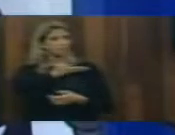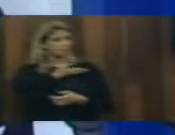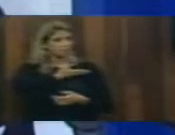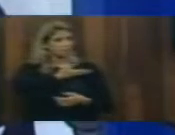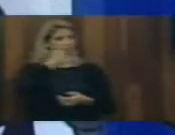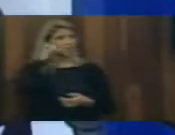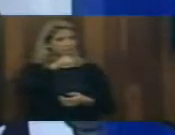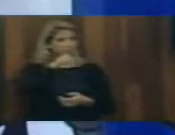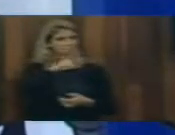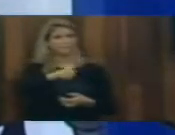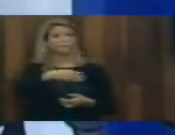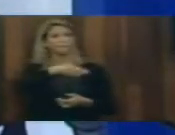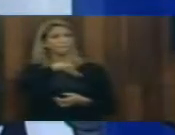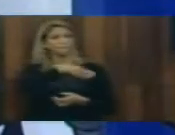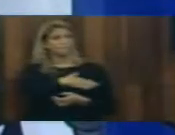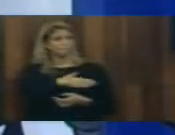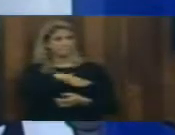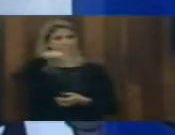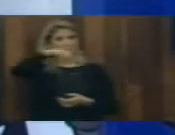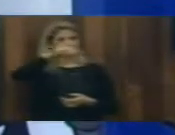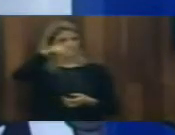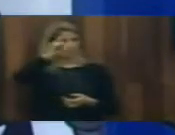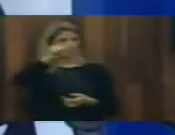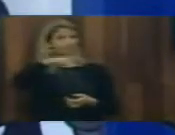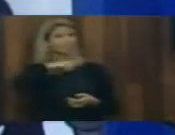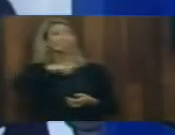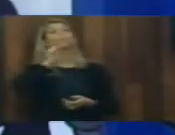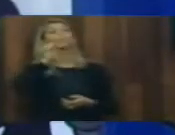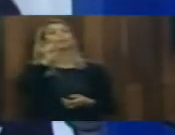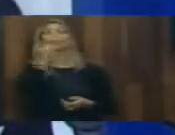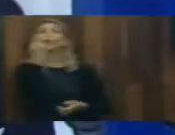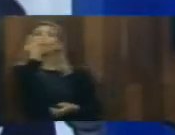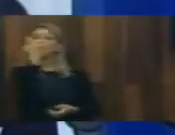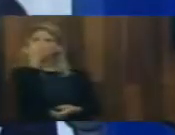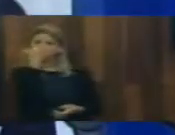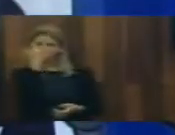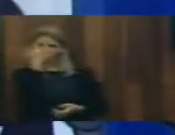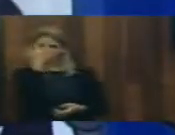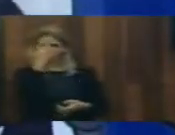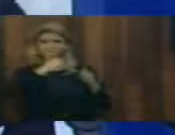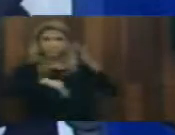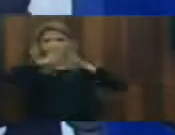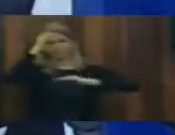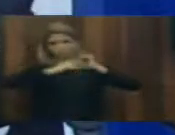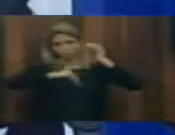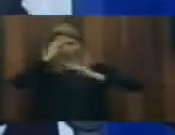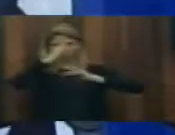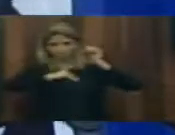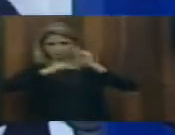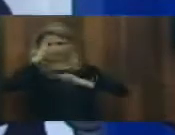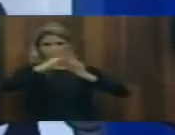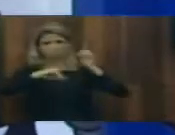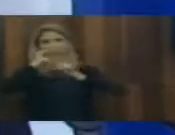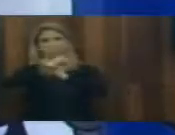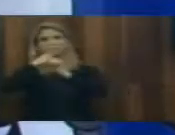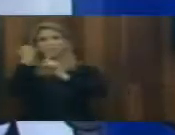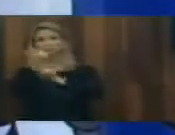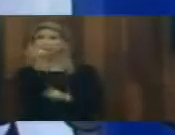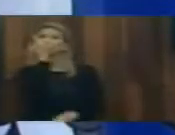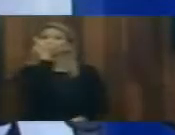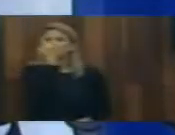uma assistente social com especialidade oncológica. Eu falei